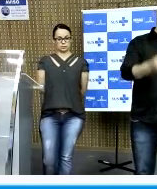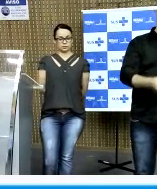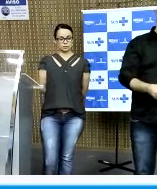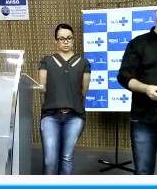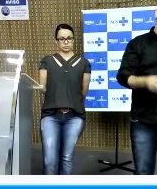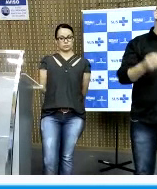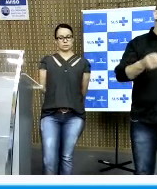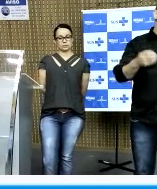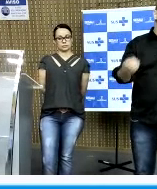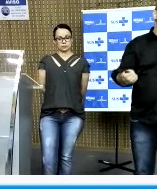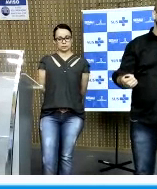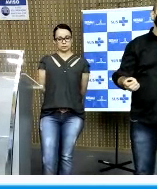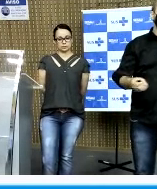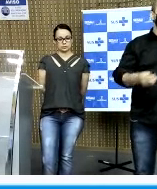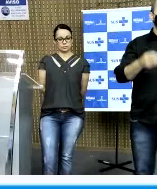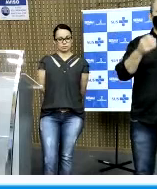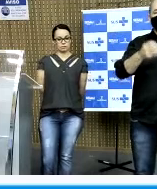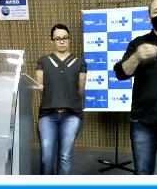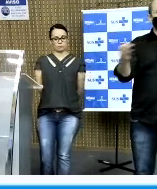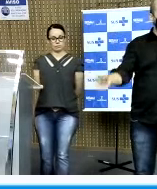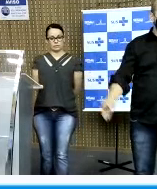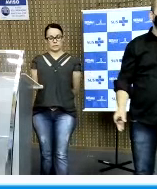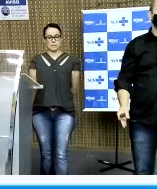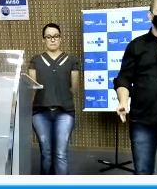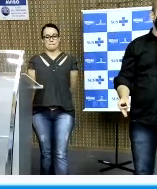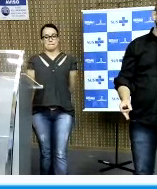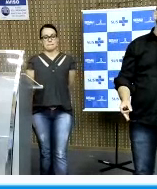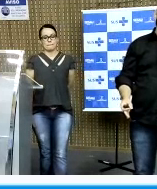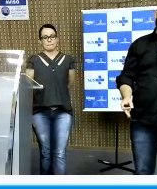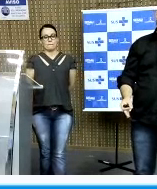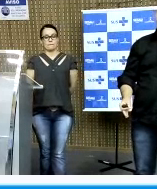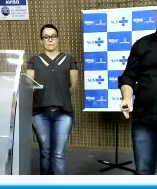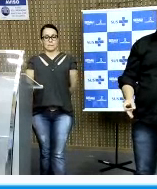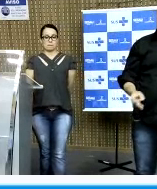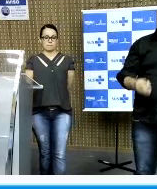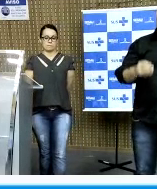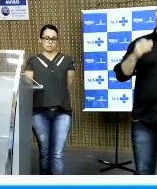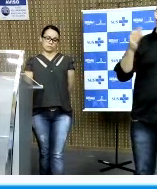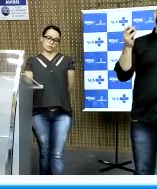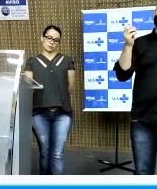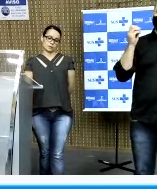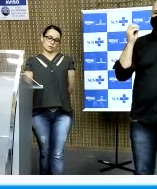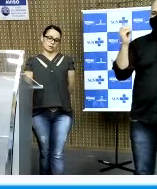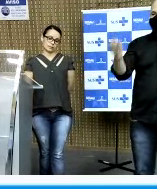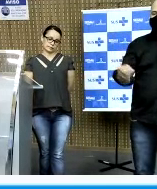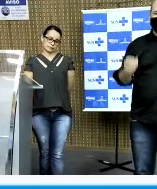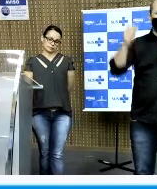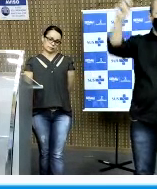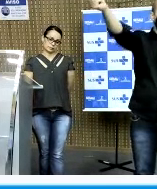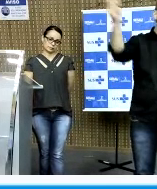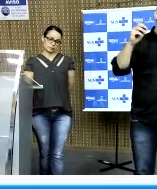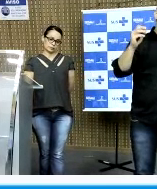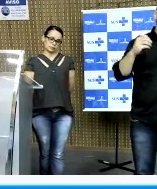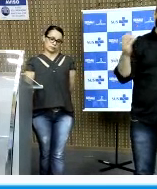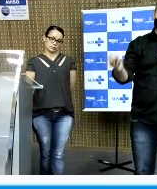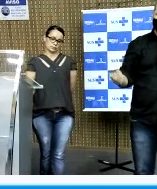dos laboratoriais, principalmente do programa de proteção à gestante, que é o nosso IPED-APAI, rastrear as doenças relacionadas